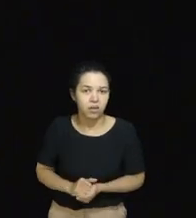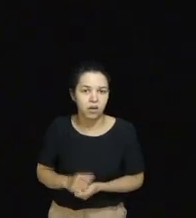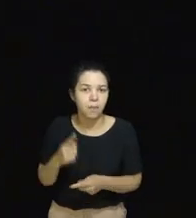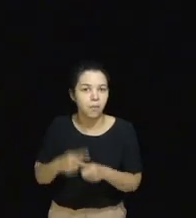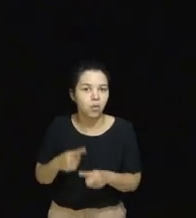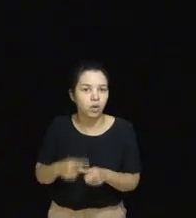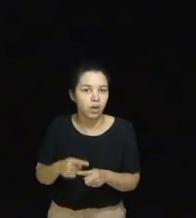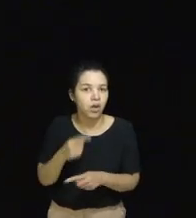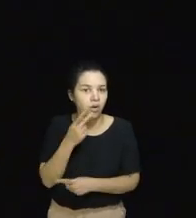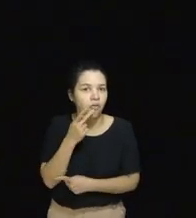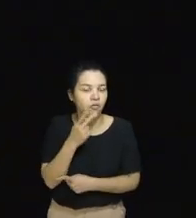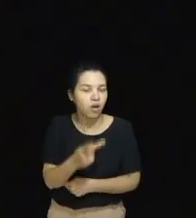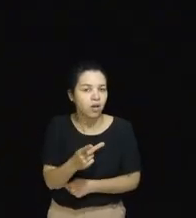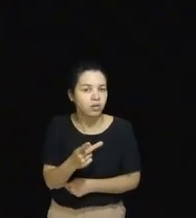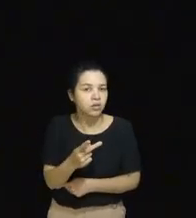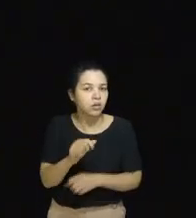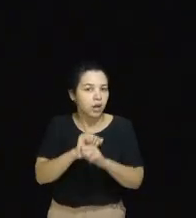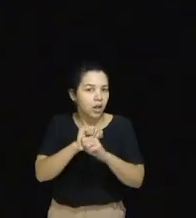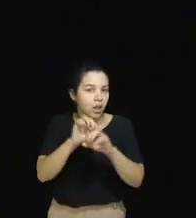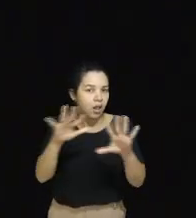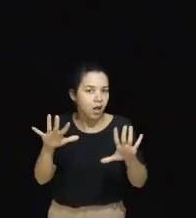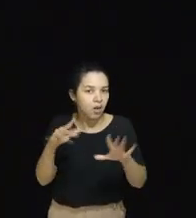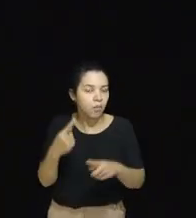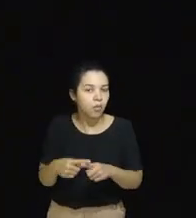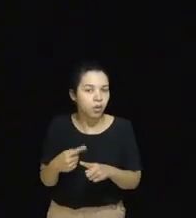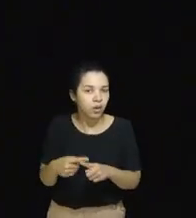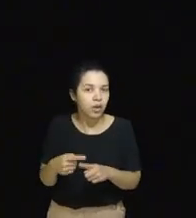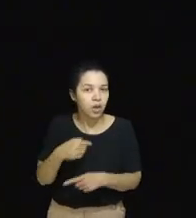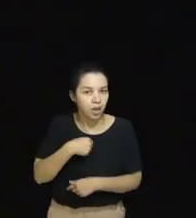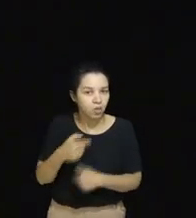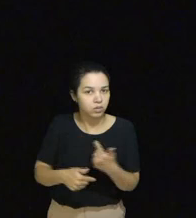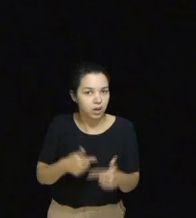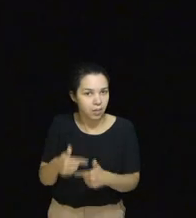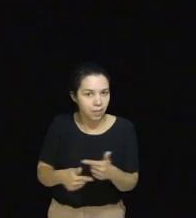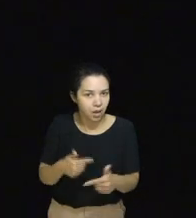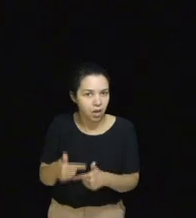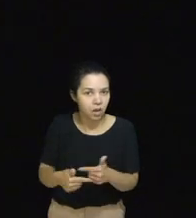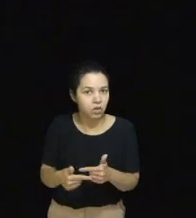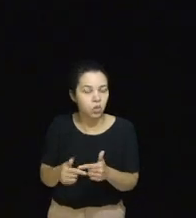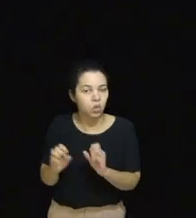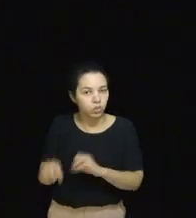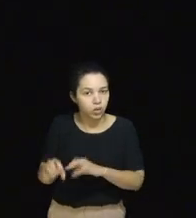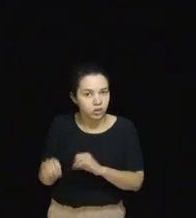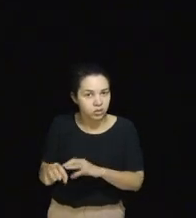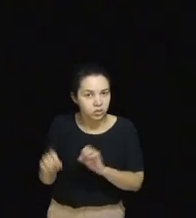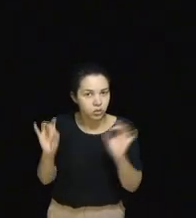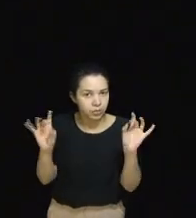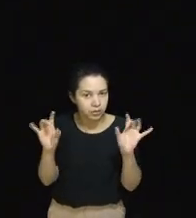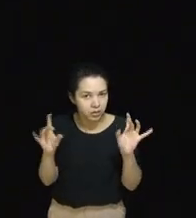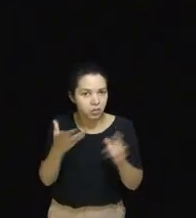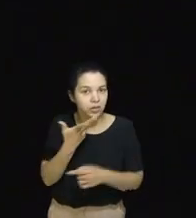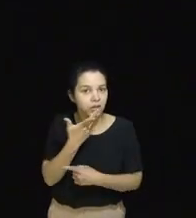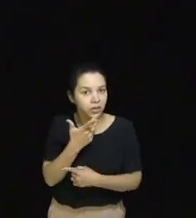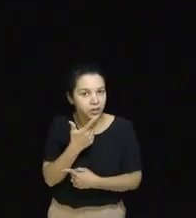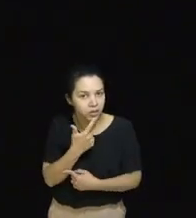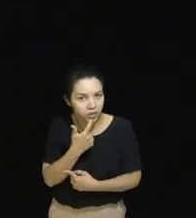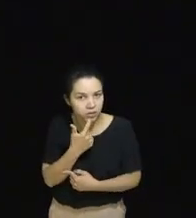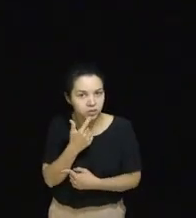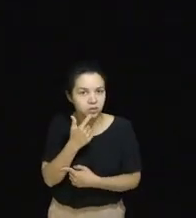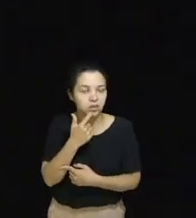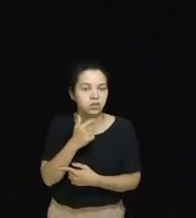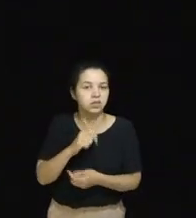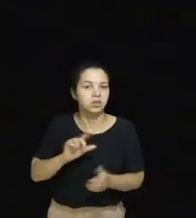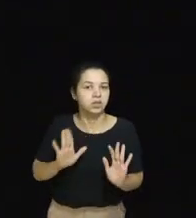deixo isso bem claro? Porque eu trabalho muito com educação especial, então eu trabalho muito com crianças com transtorno do